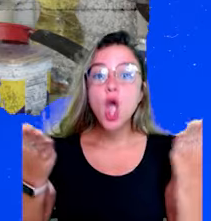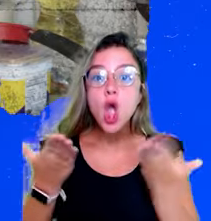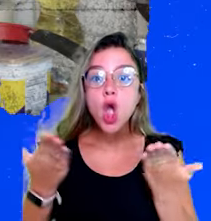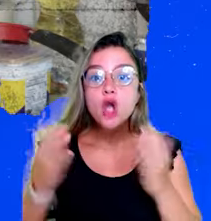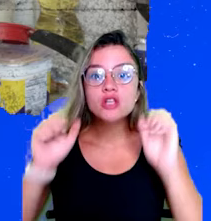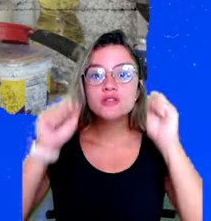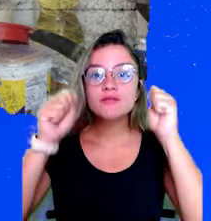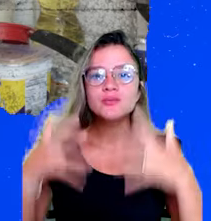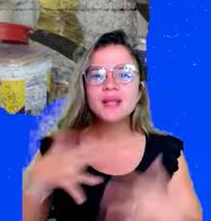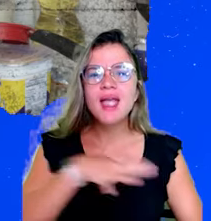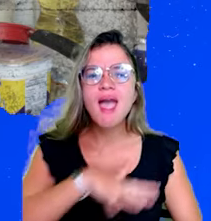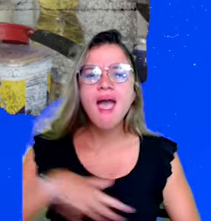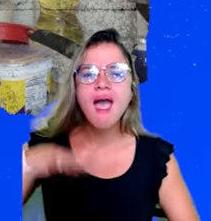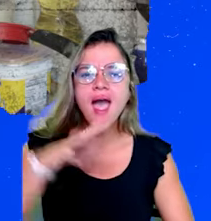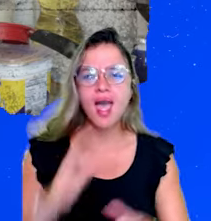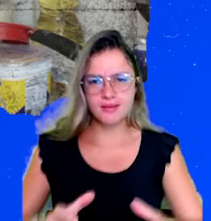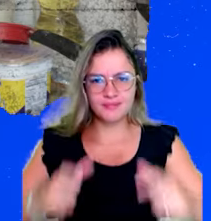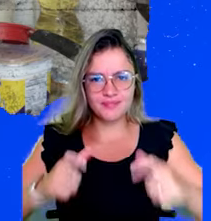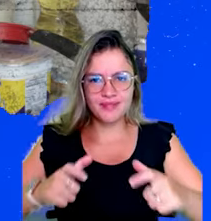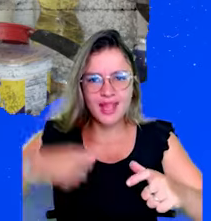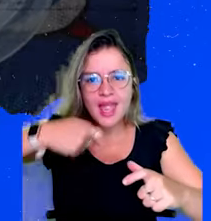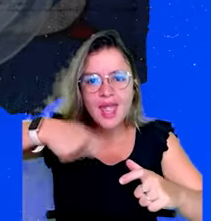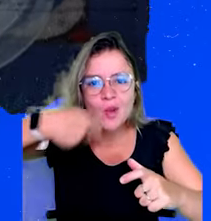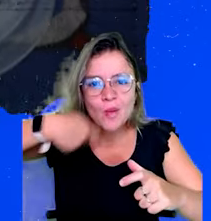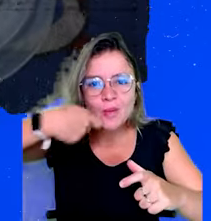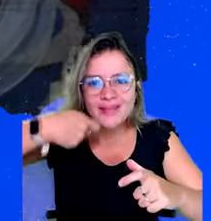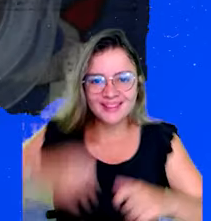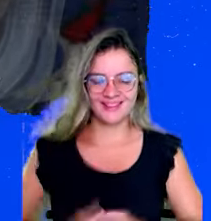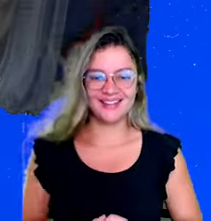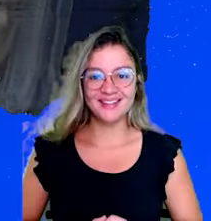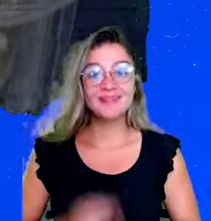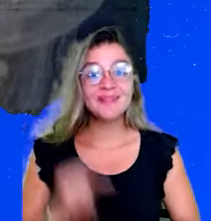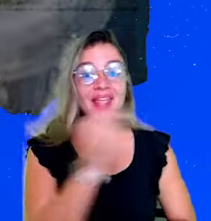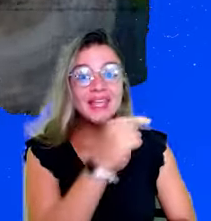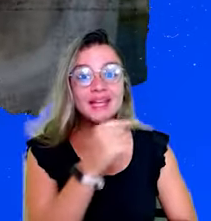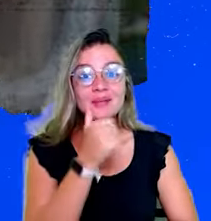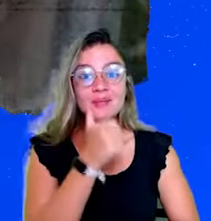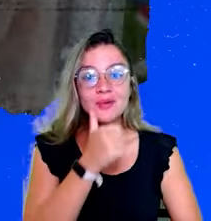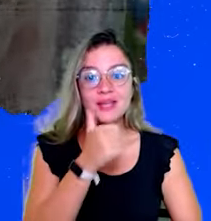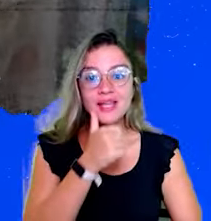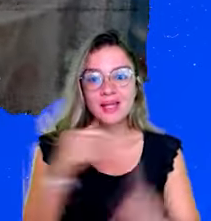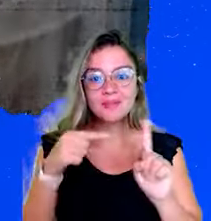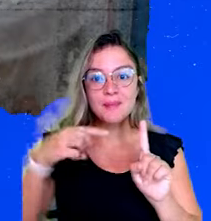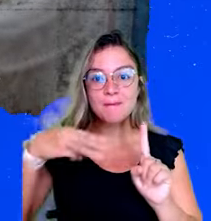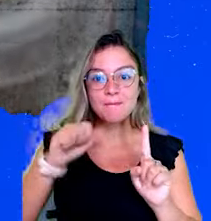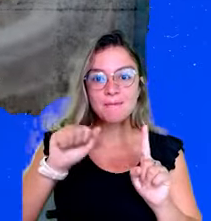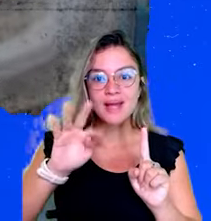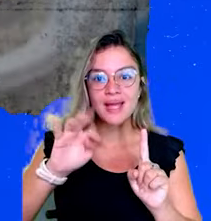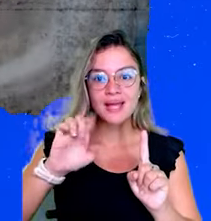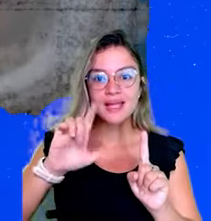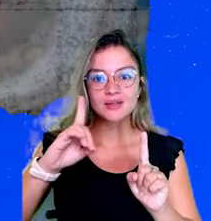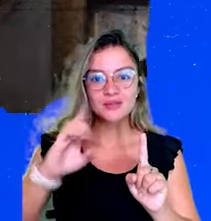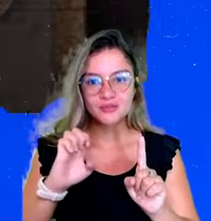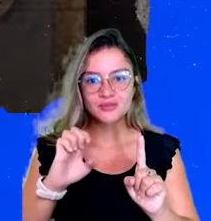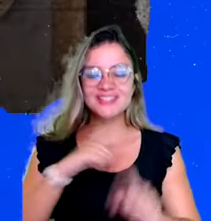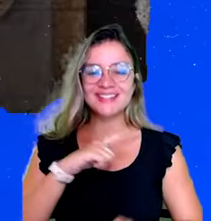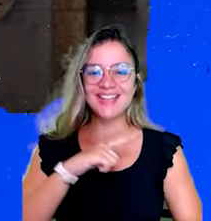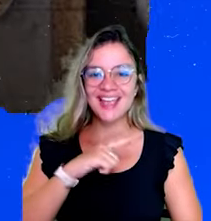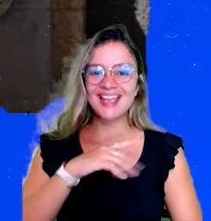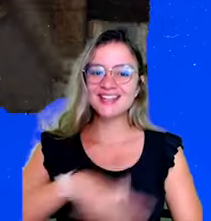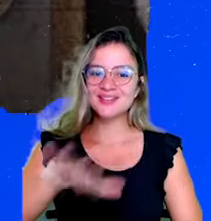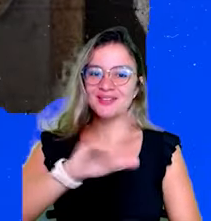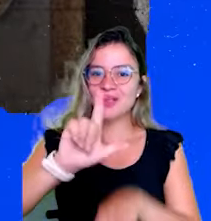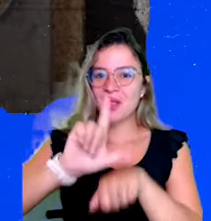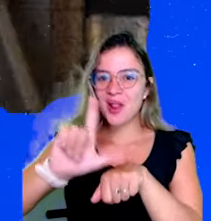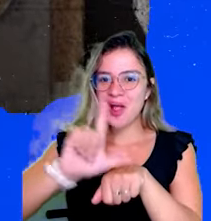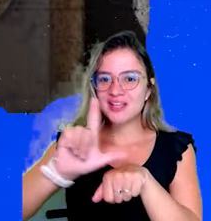marmitas e contar a história da Matilde Cardoso, empreendedora dona do negócio Sabor das Raízes. Nesta